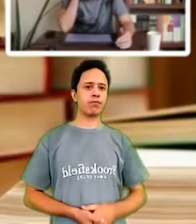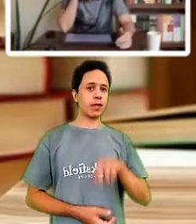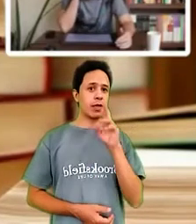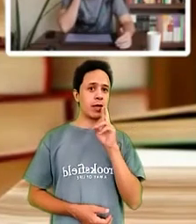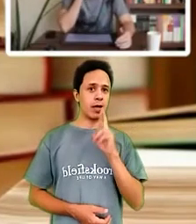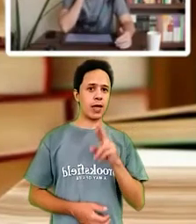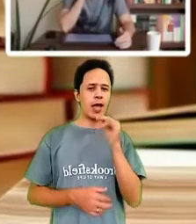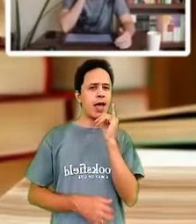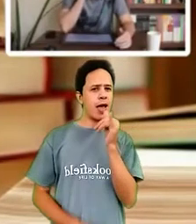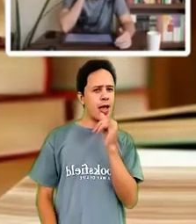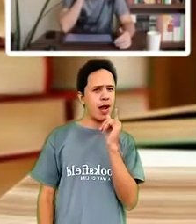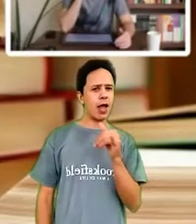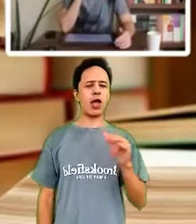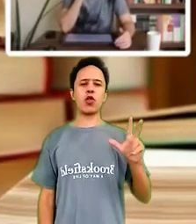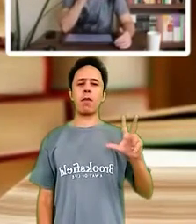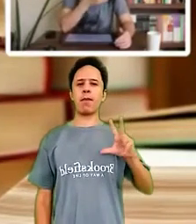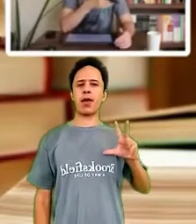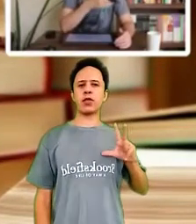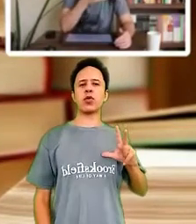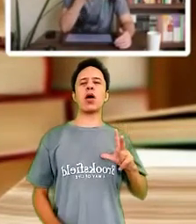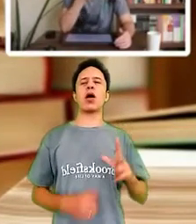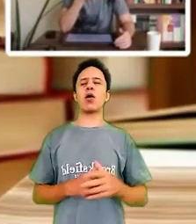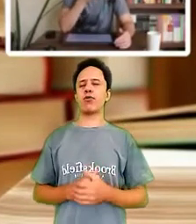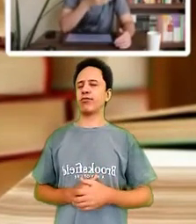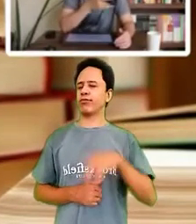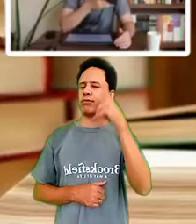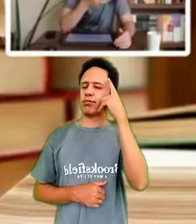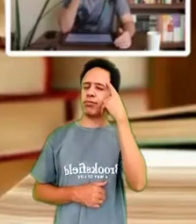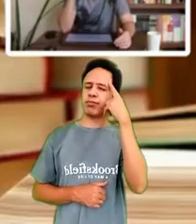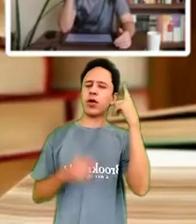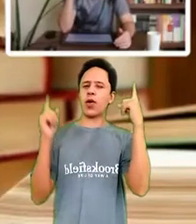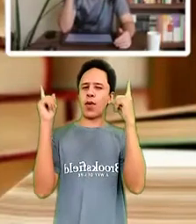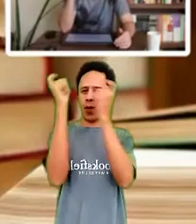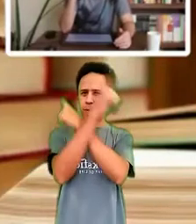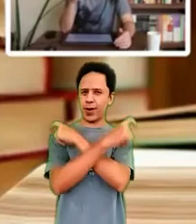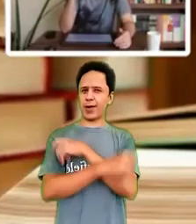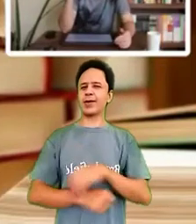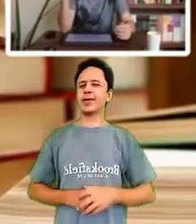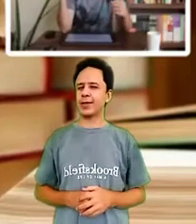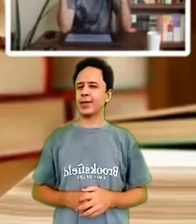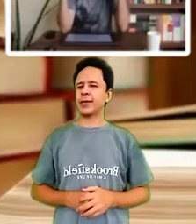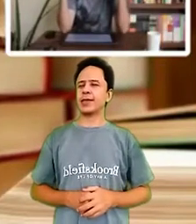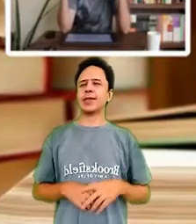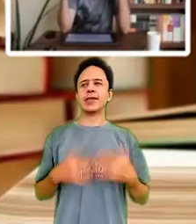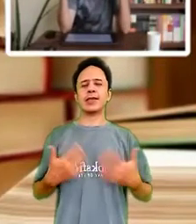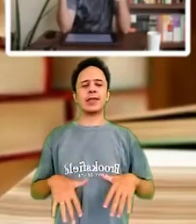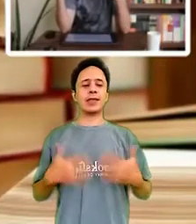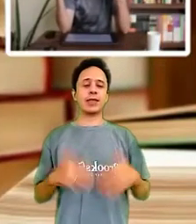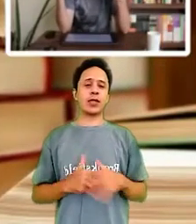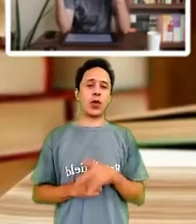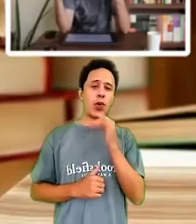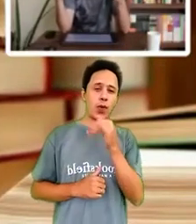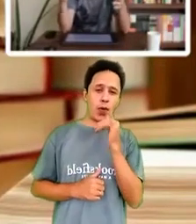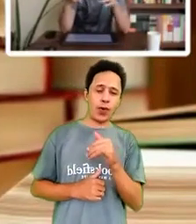Galera, relato pessoal é um troço complicado, porque a gente costuma